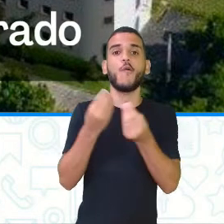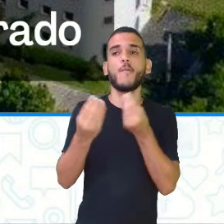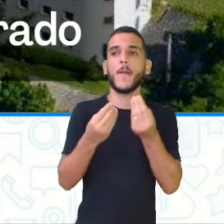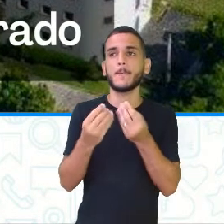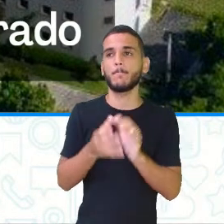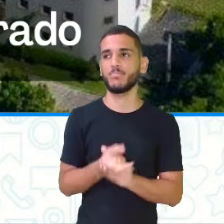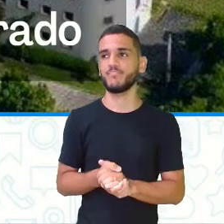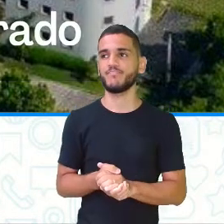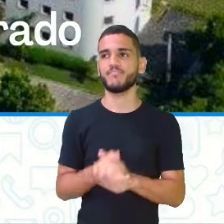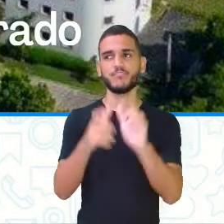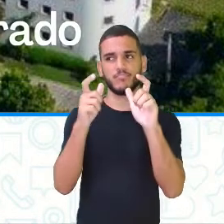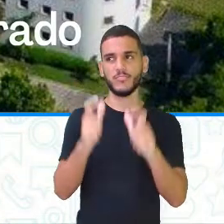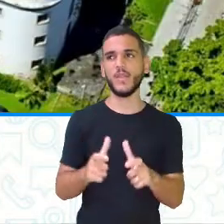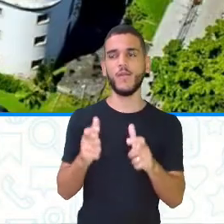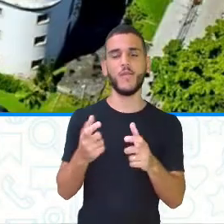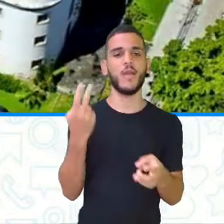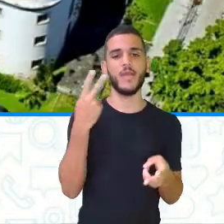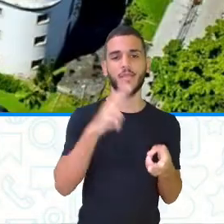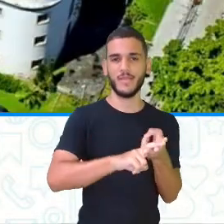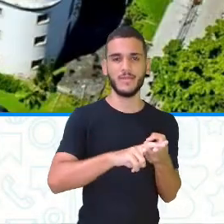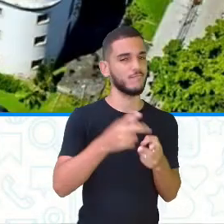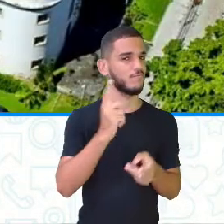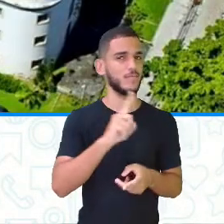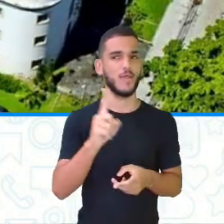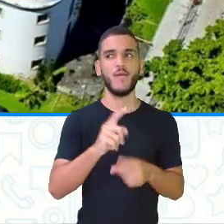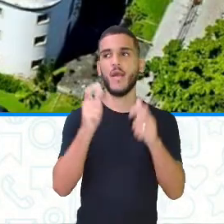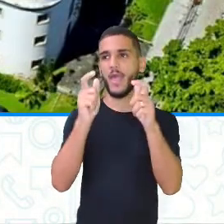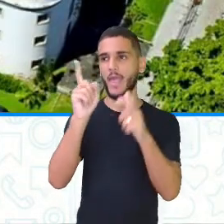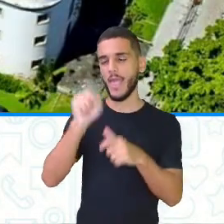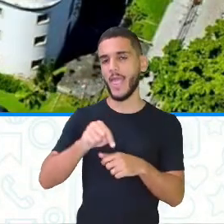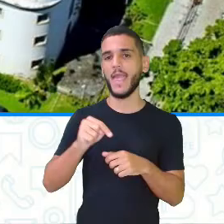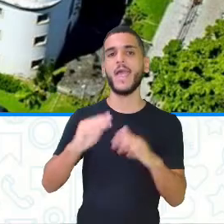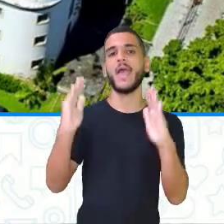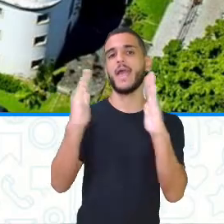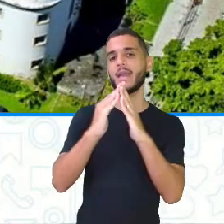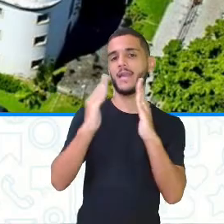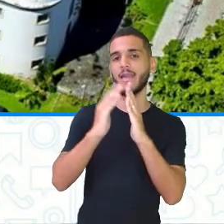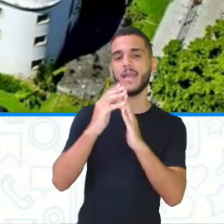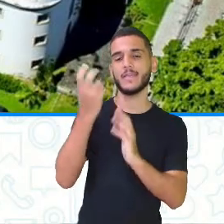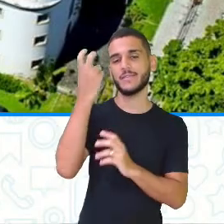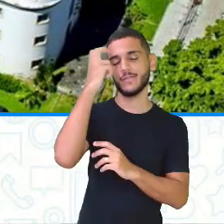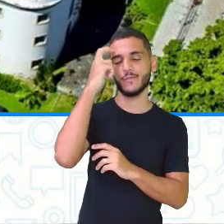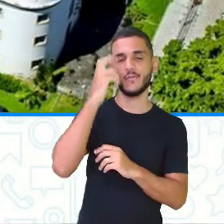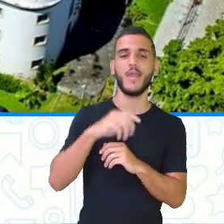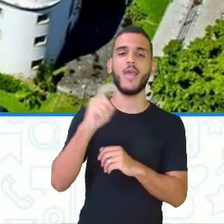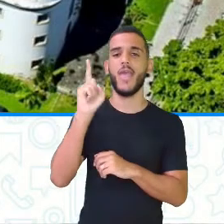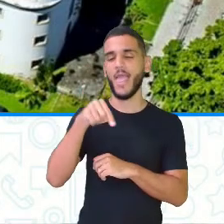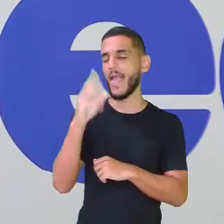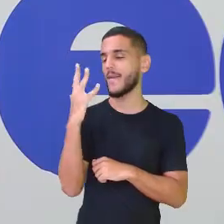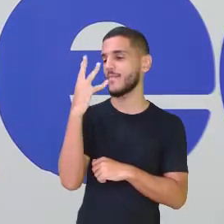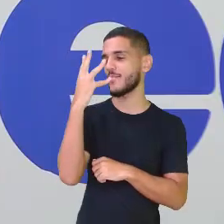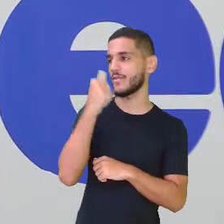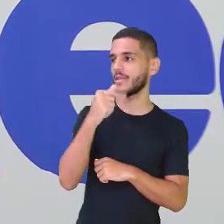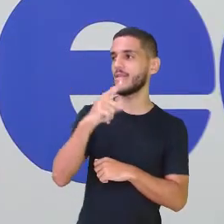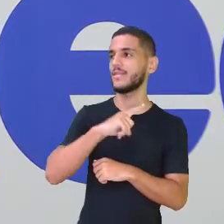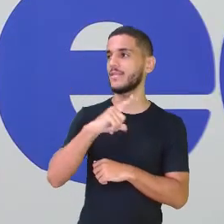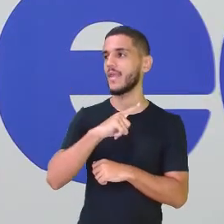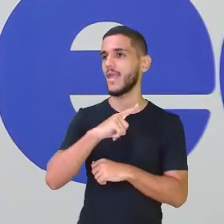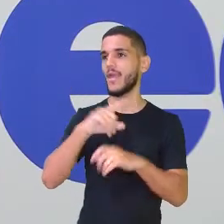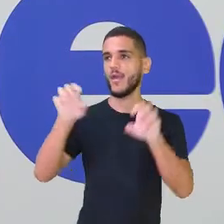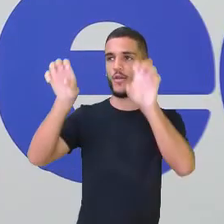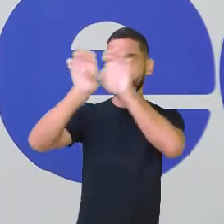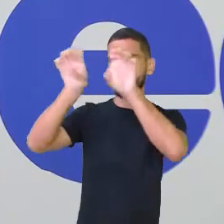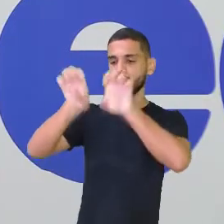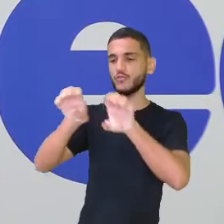detenção, ele virou a Casa da Cultura, que é o que a gente conhece hoje. Sim, sim, inclusive muito bonito. Tem uma parte da estrutura que ela